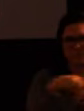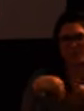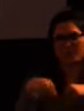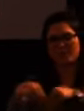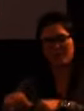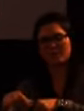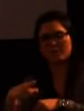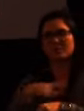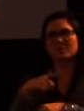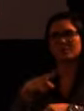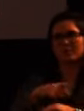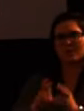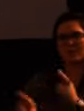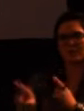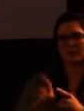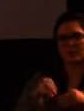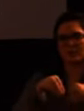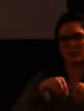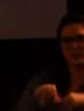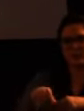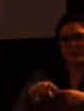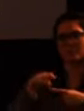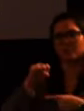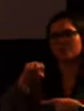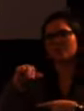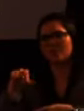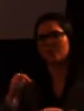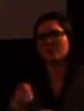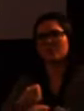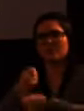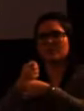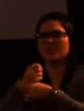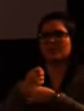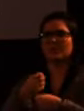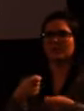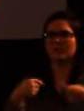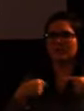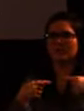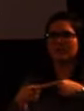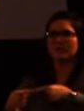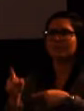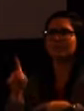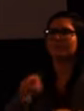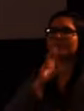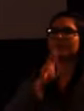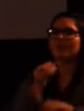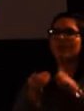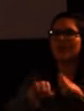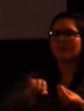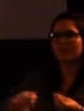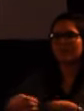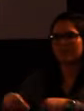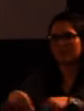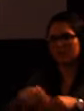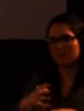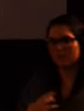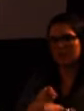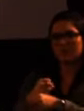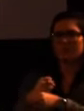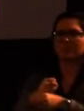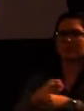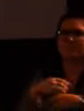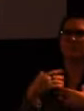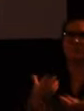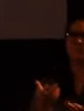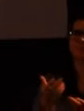uma relação entre o terreno, o solo e essa edificação. Essa relação é definida pelo coeficiente de aproveitamento.